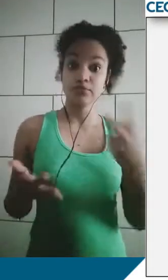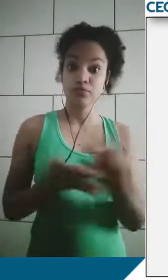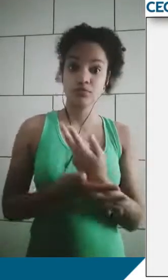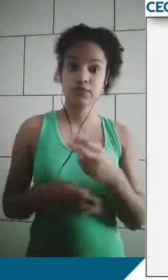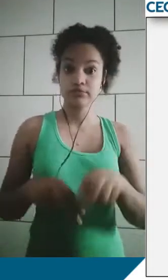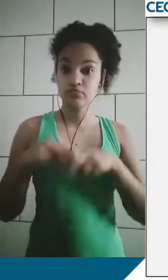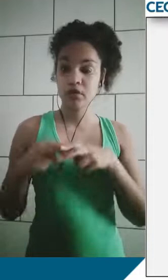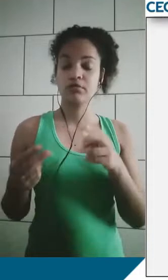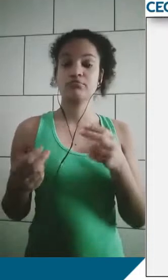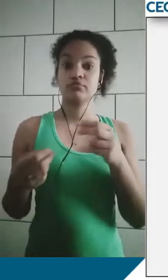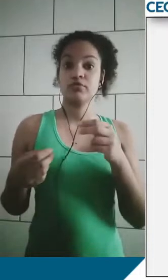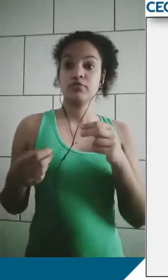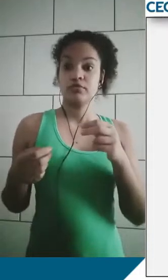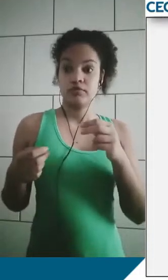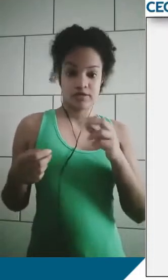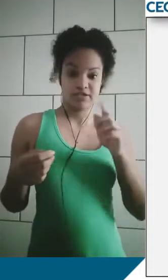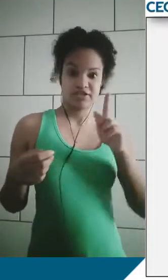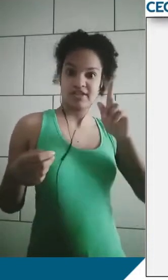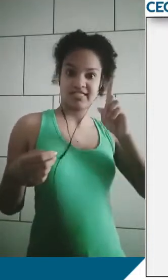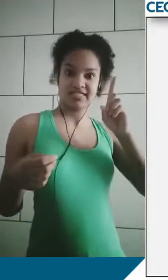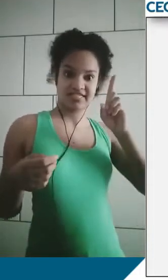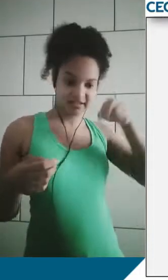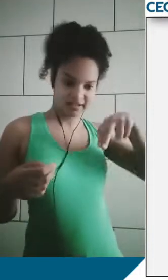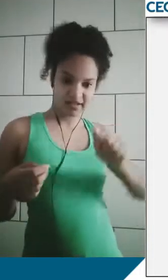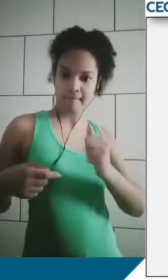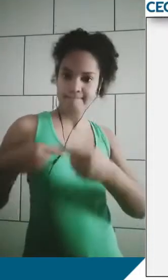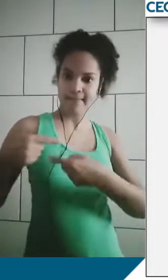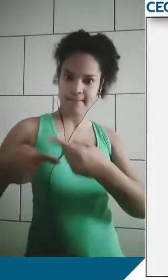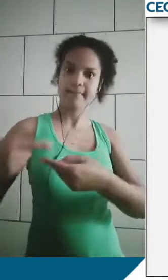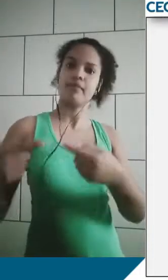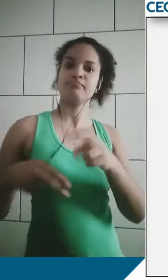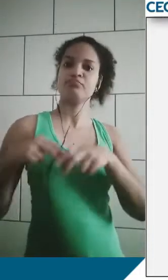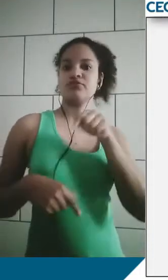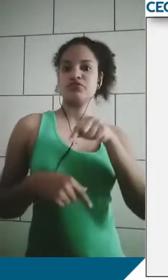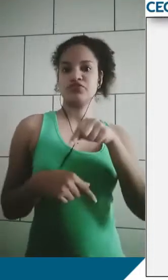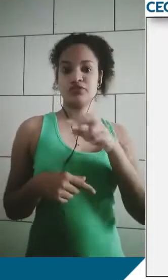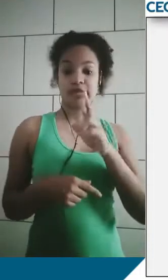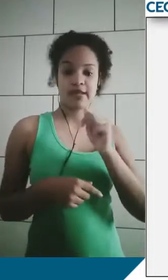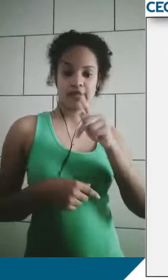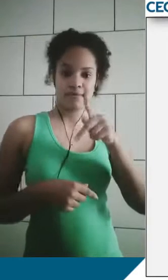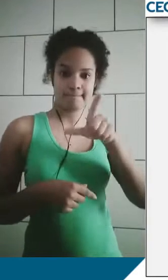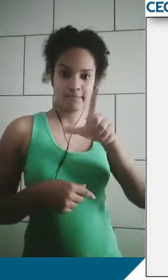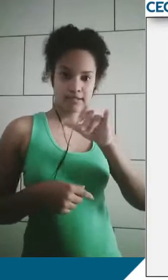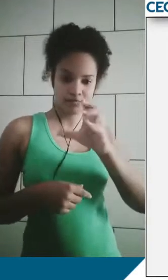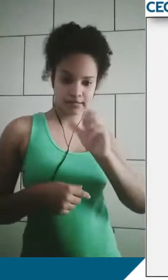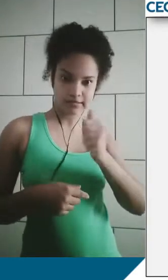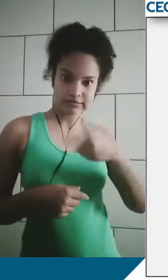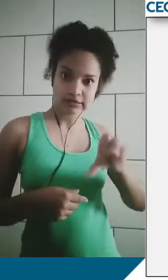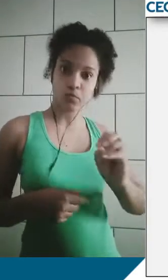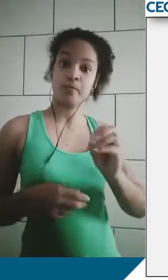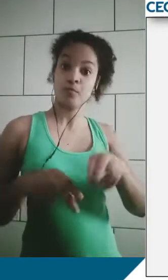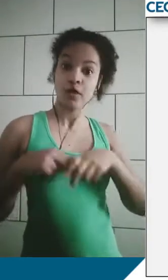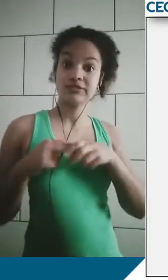a herança é possível, a herança genética é possível devido ao fenômeno de replicação, ou seja,